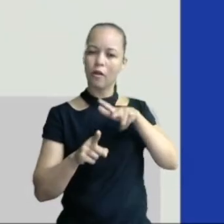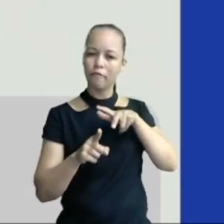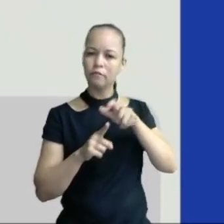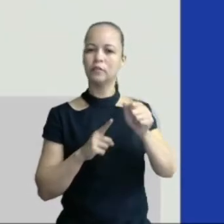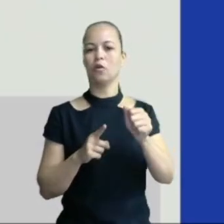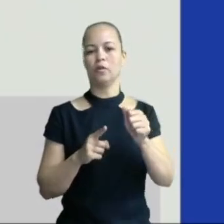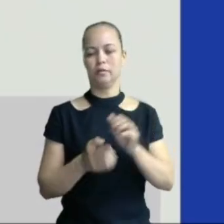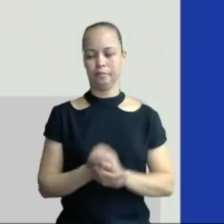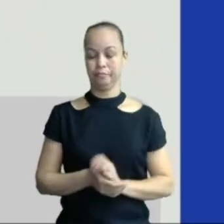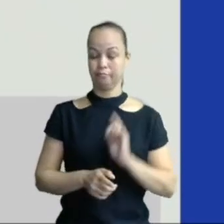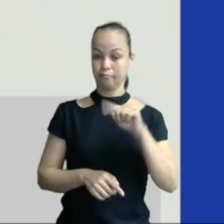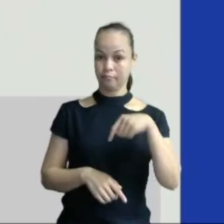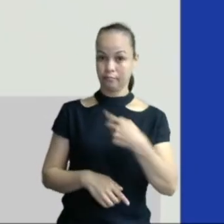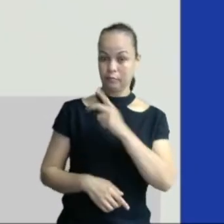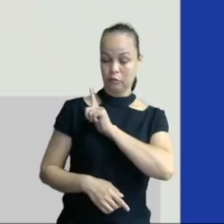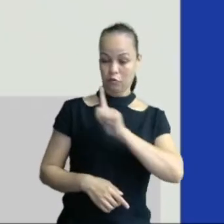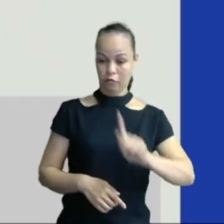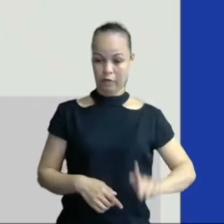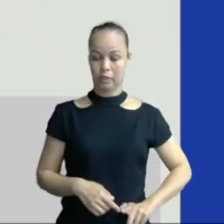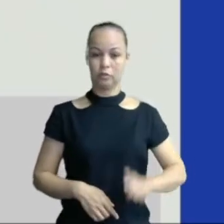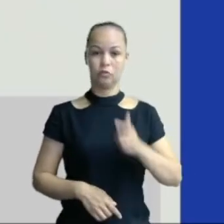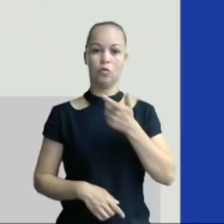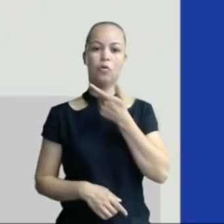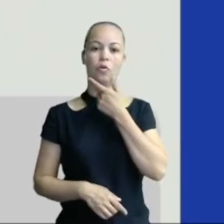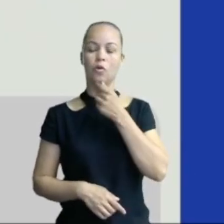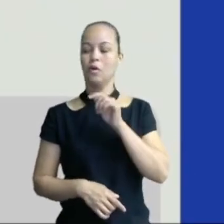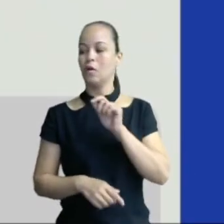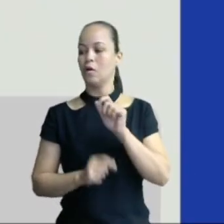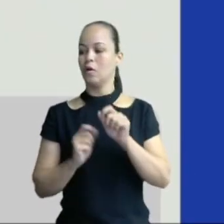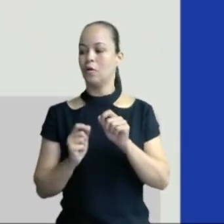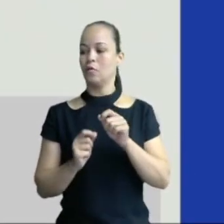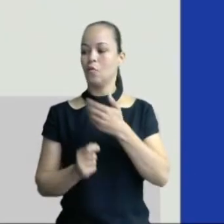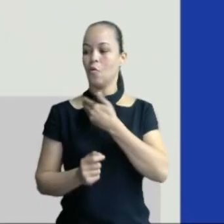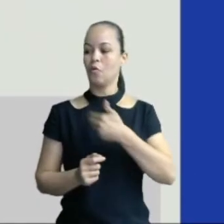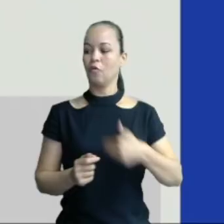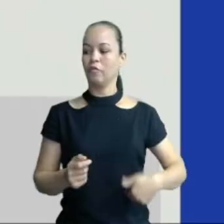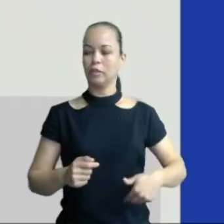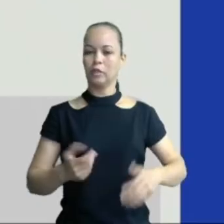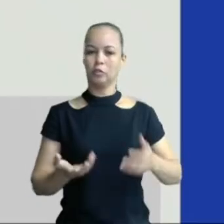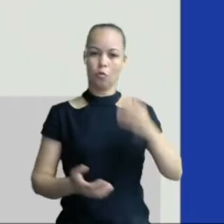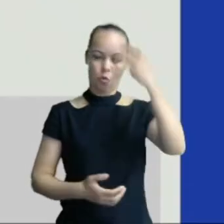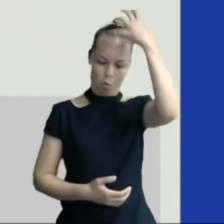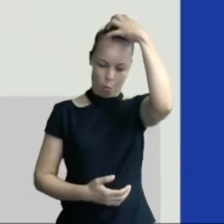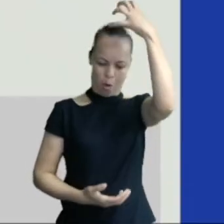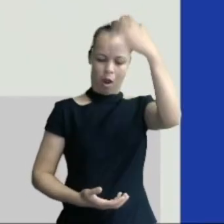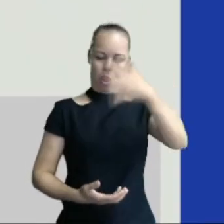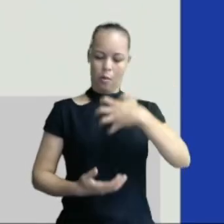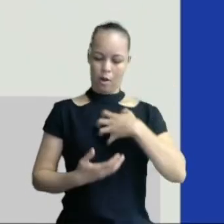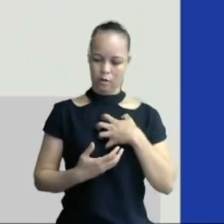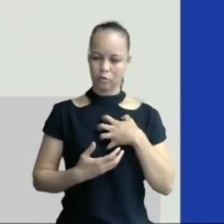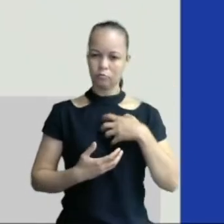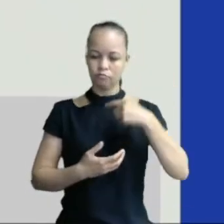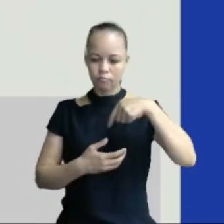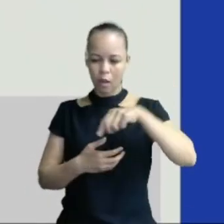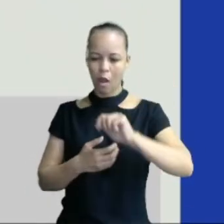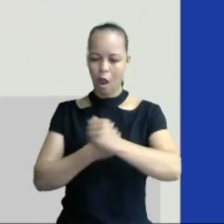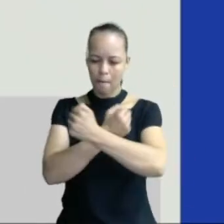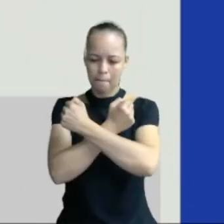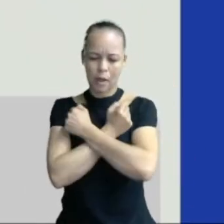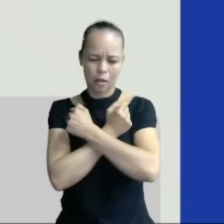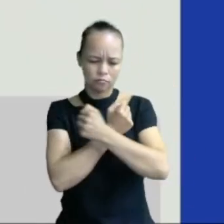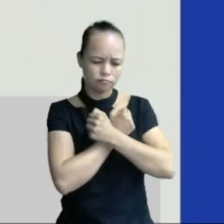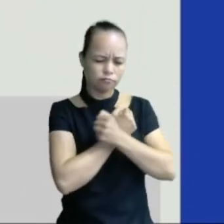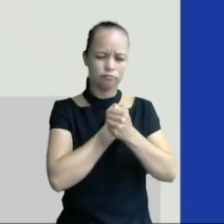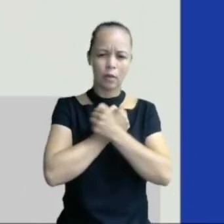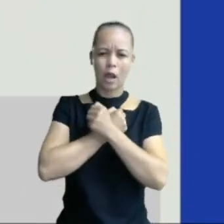João Fernandes Vieira, com o chapéu na mão, foi abraçando a todos os capitães de soldados,